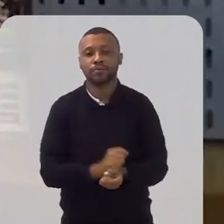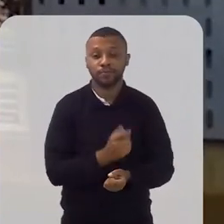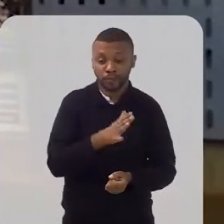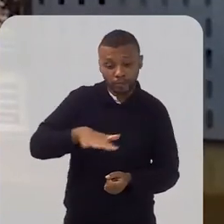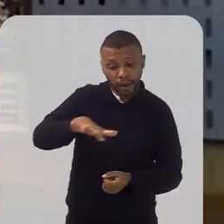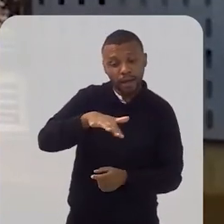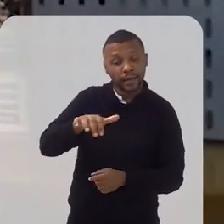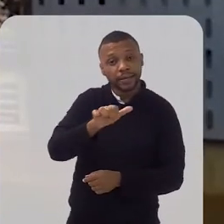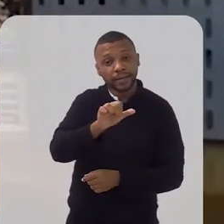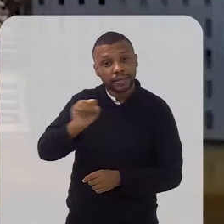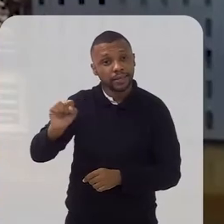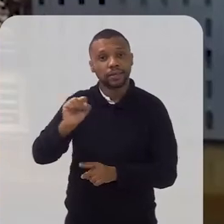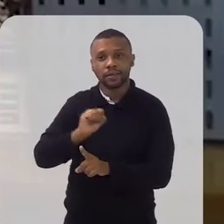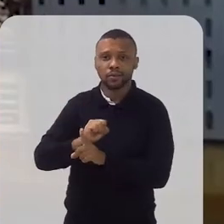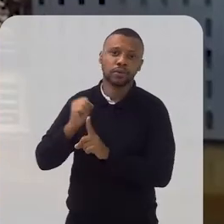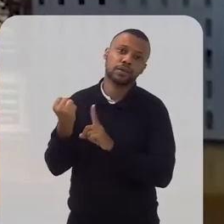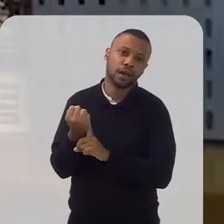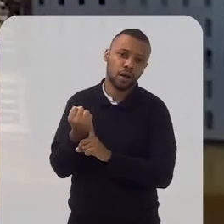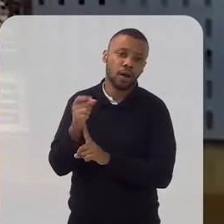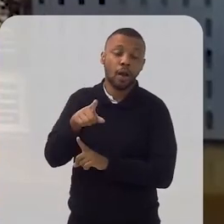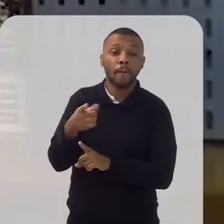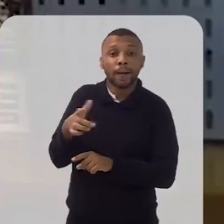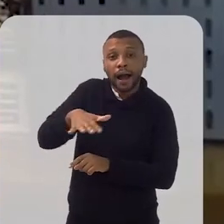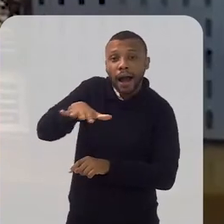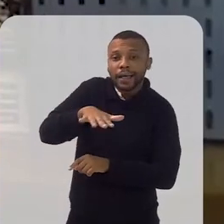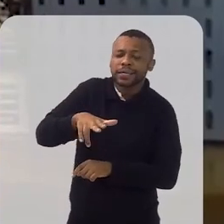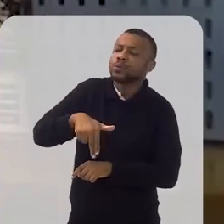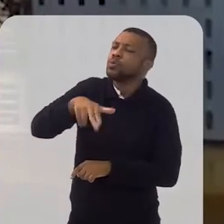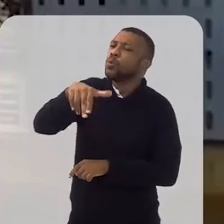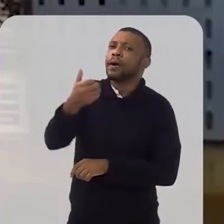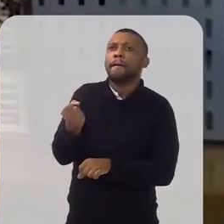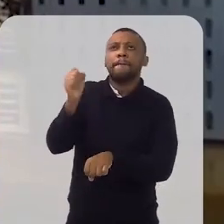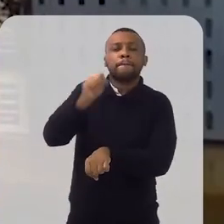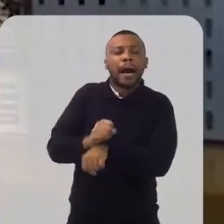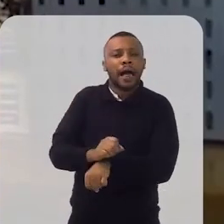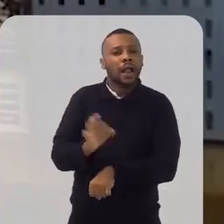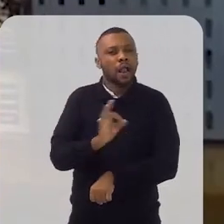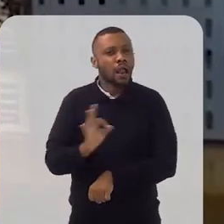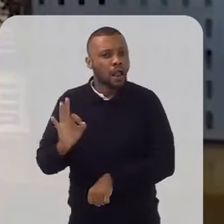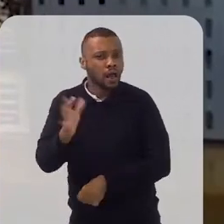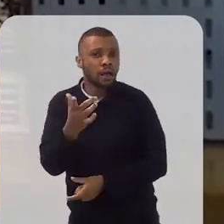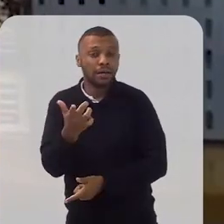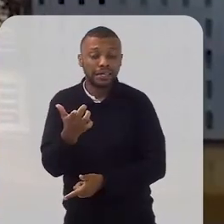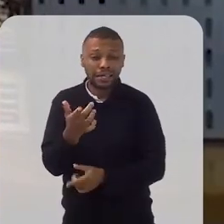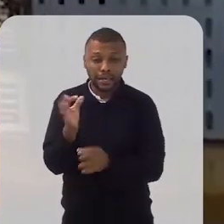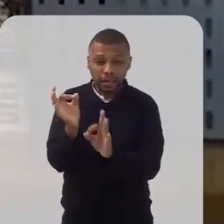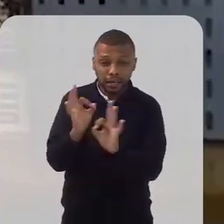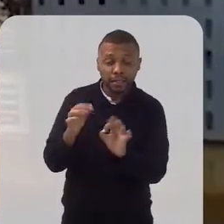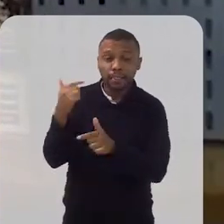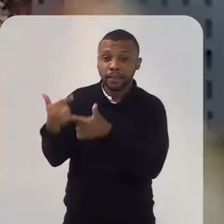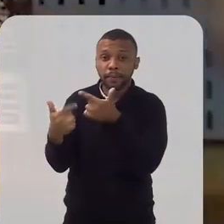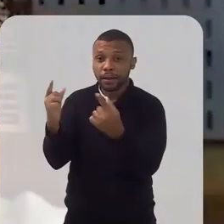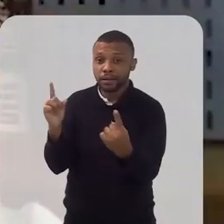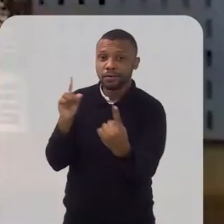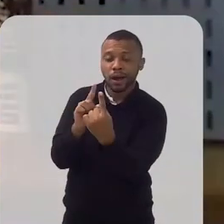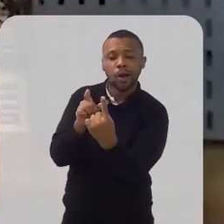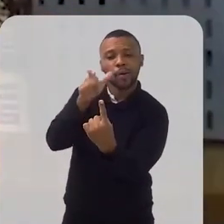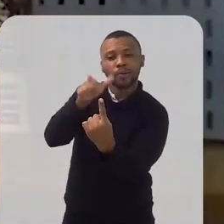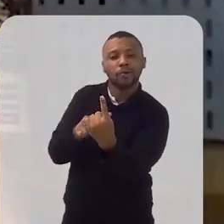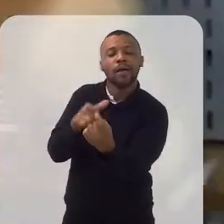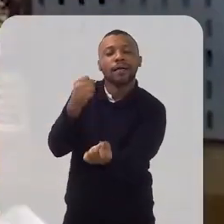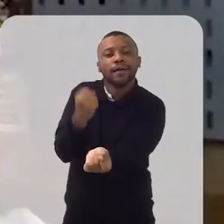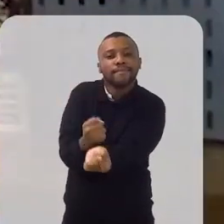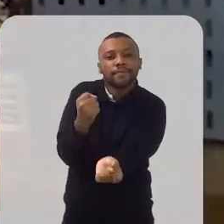assistência social é uma área que a gente fala nunca a gente pode deixar de fazer, porque é a área que ninguém, nenhuma, as ONGs não querem mais atuar com a pessoa